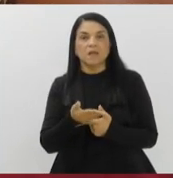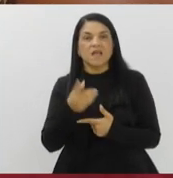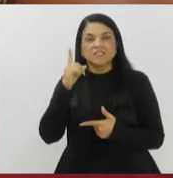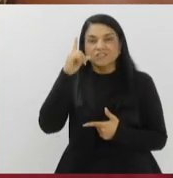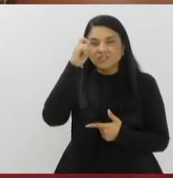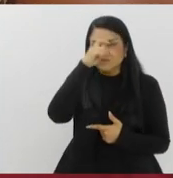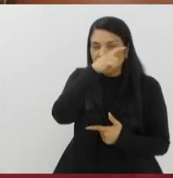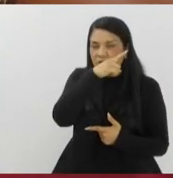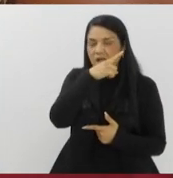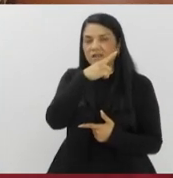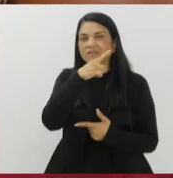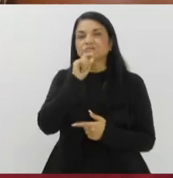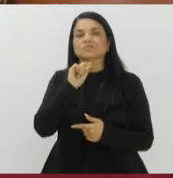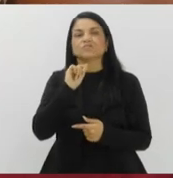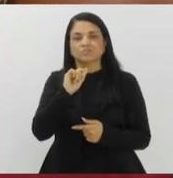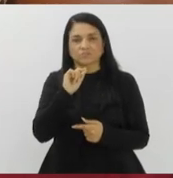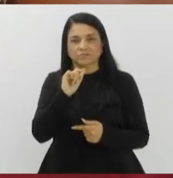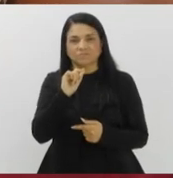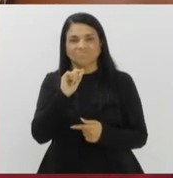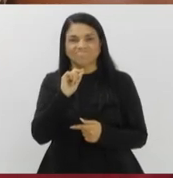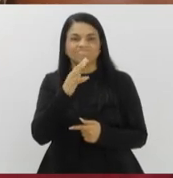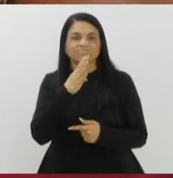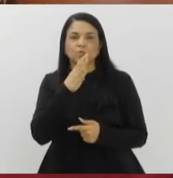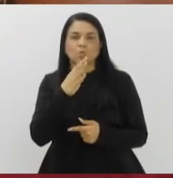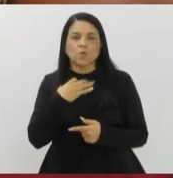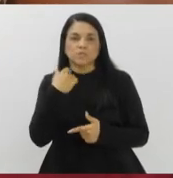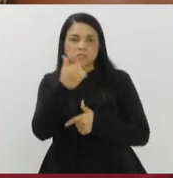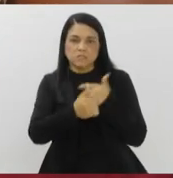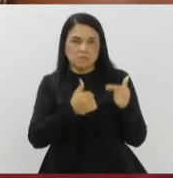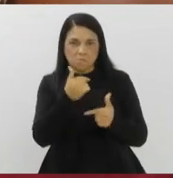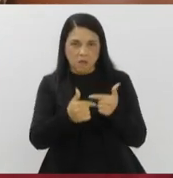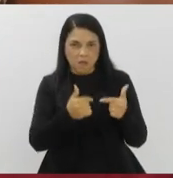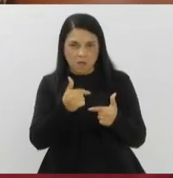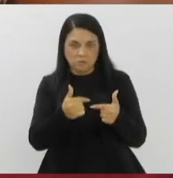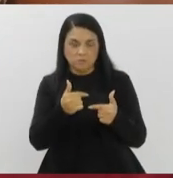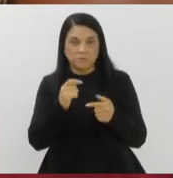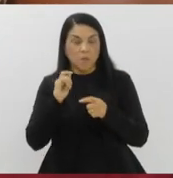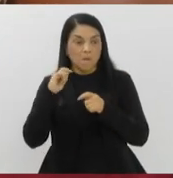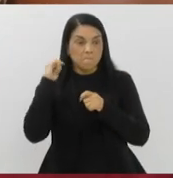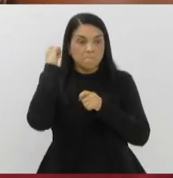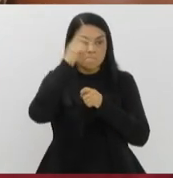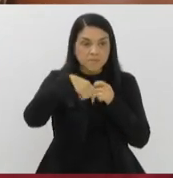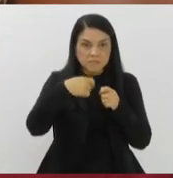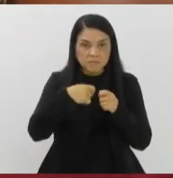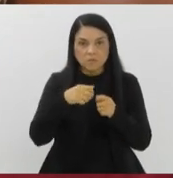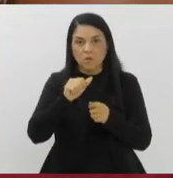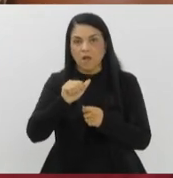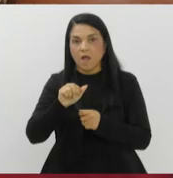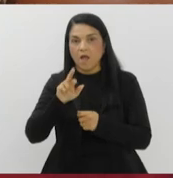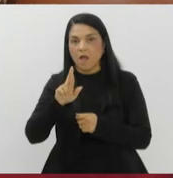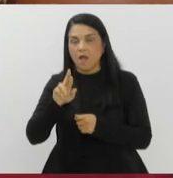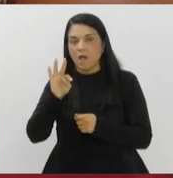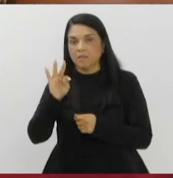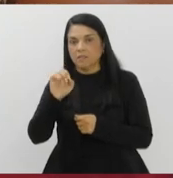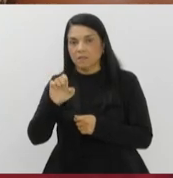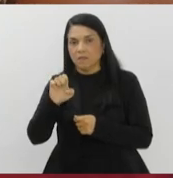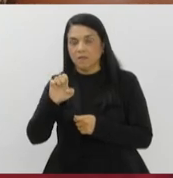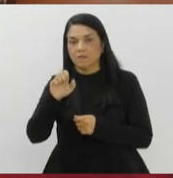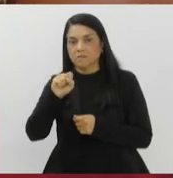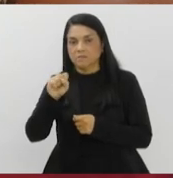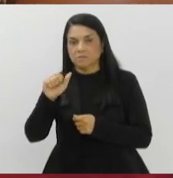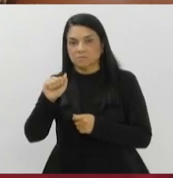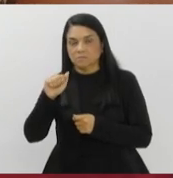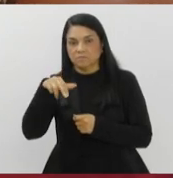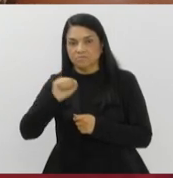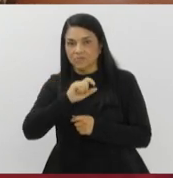a gente tem é o quê? Da gente não ser reconhecida. Por quê? Pescador artesanal só é reconhecido quando ele extrai